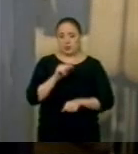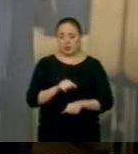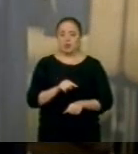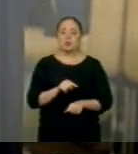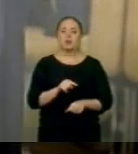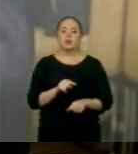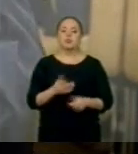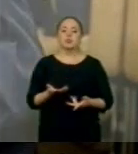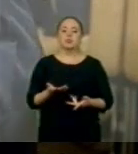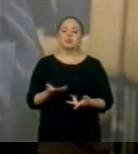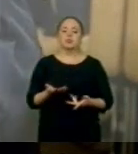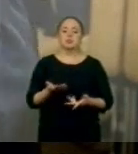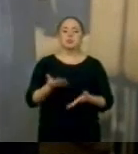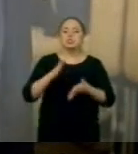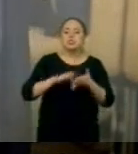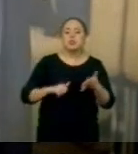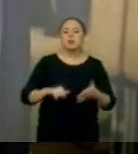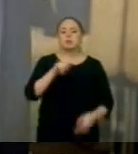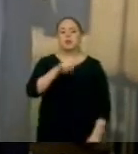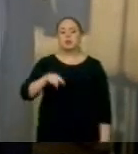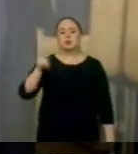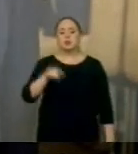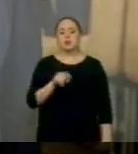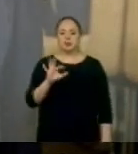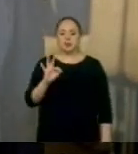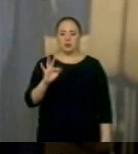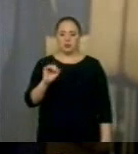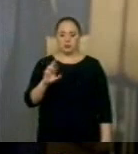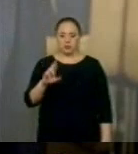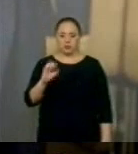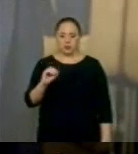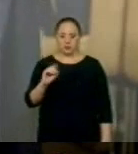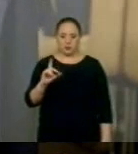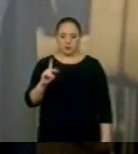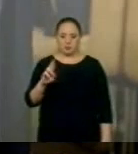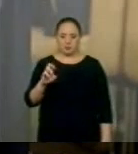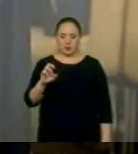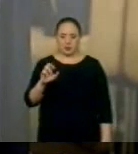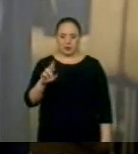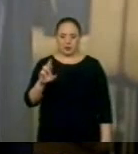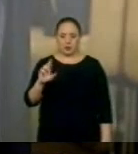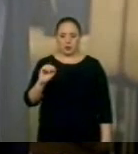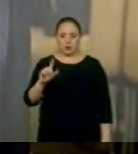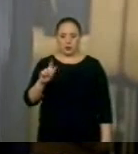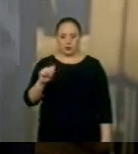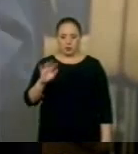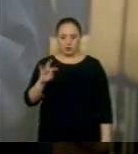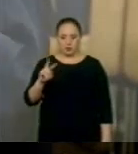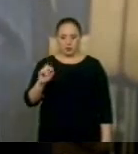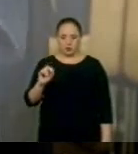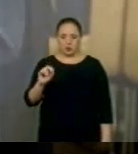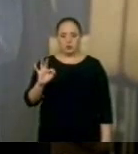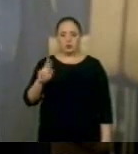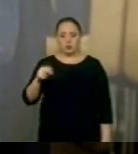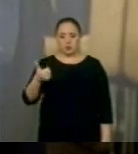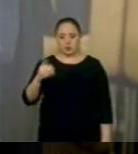de eliminar o foro por prerrogativa de função, não só neste tribunal, mas em